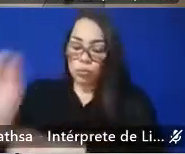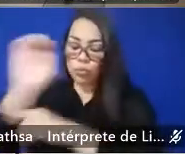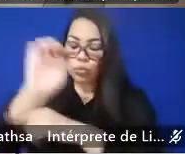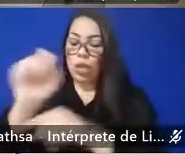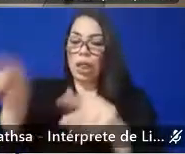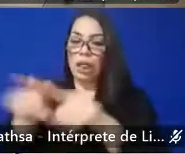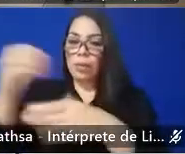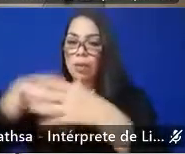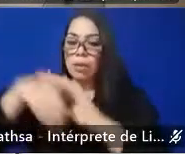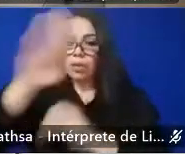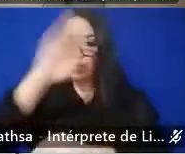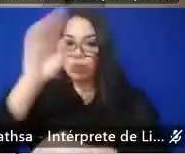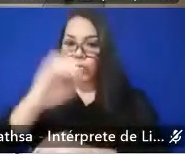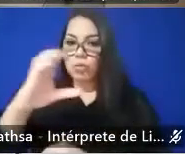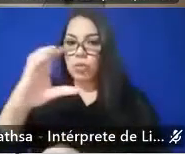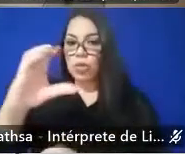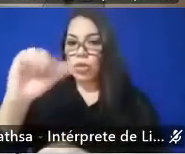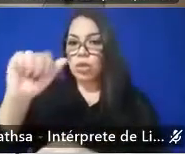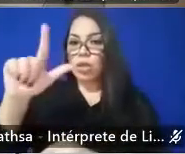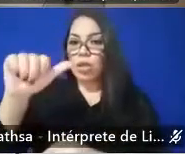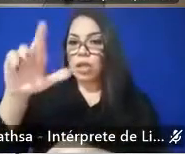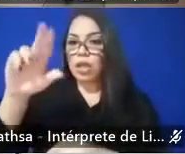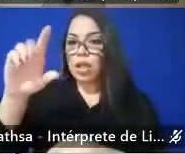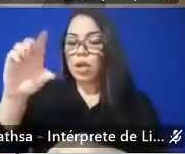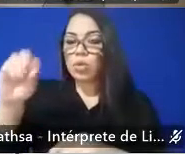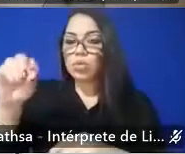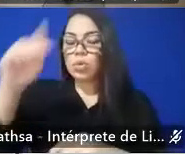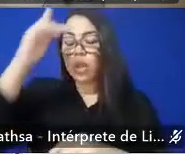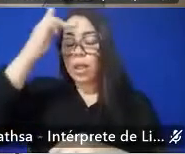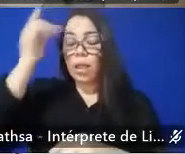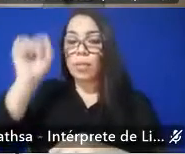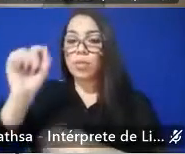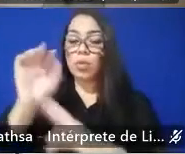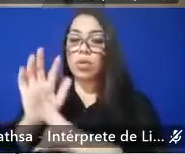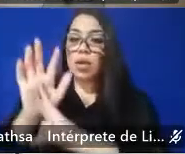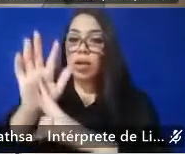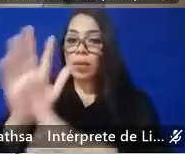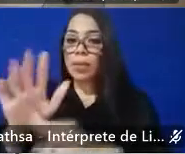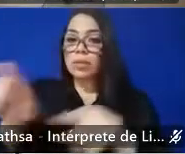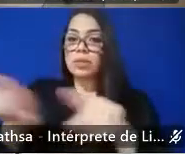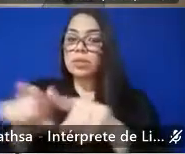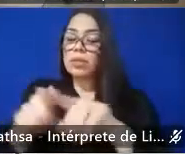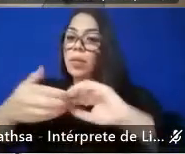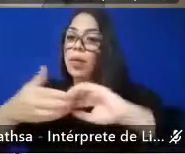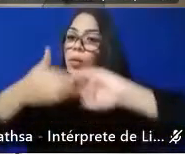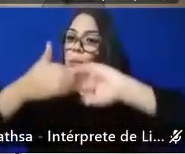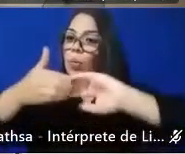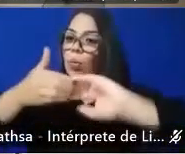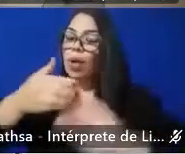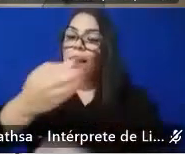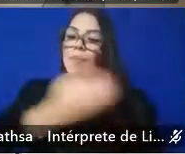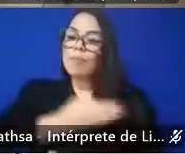Cláudio vou Ferrari na pessoa de quem Saúdo os queridos amigos corredores